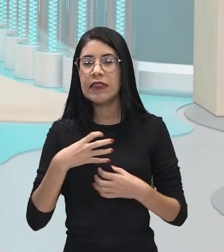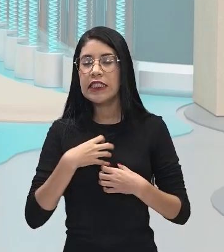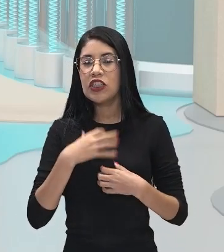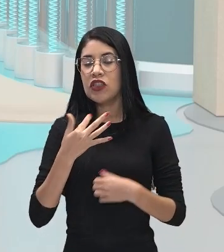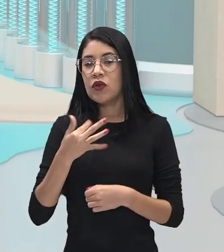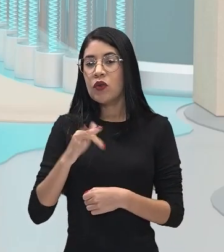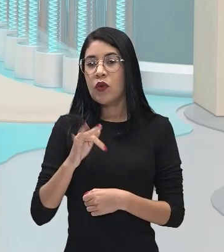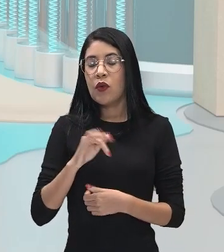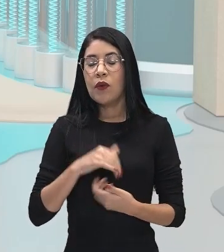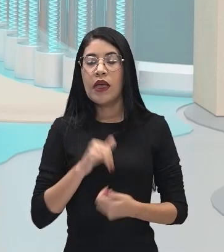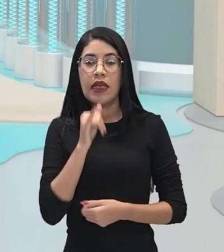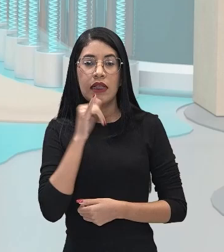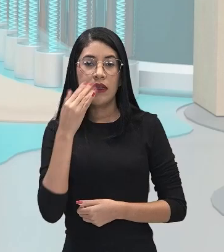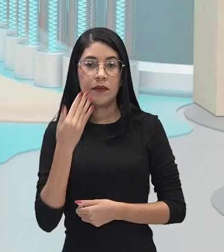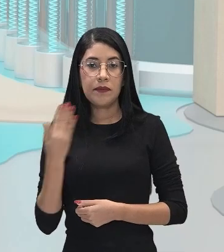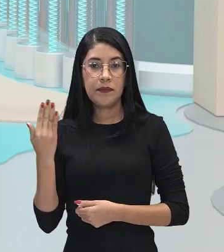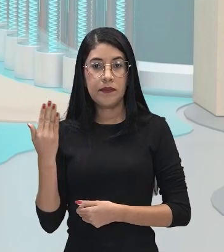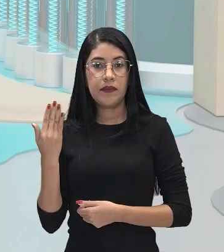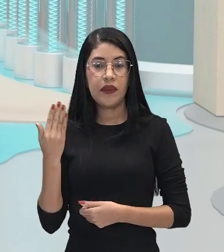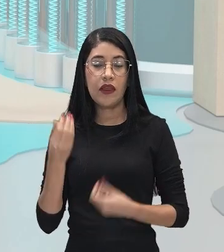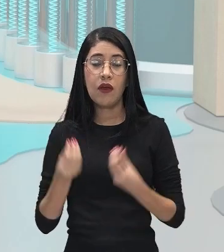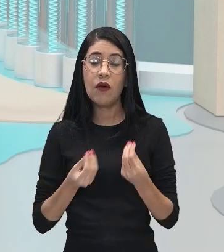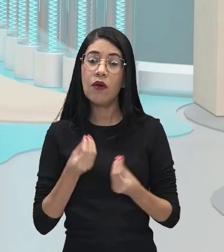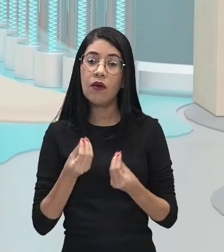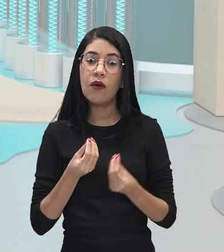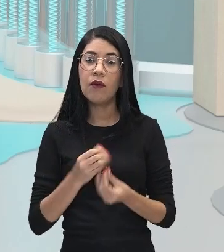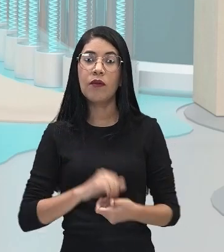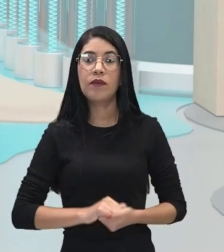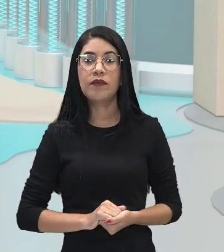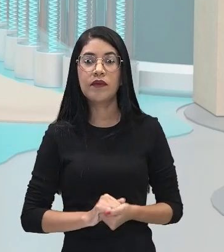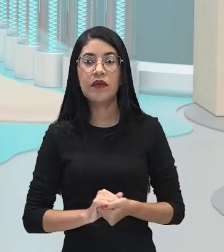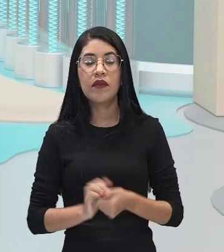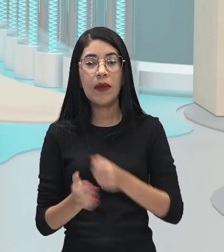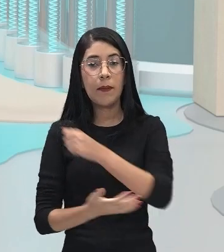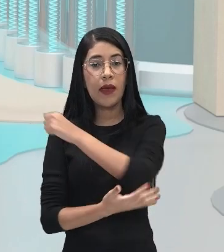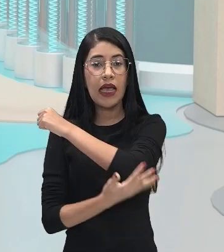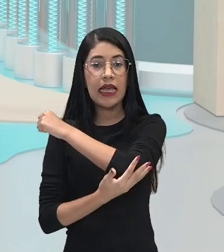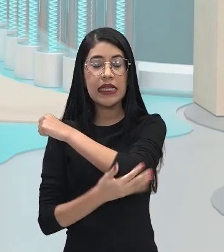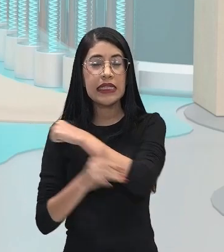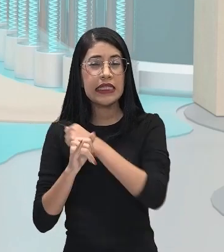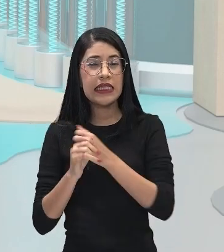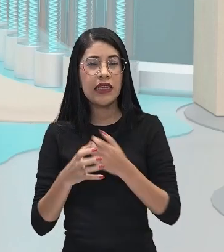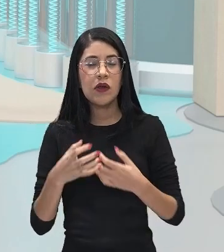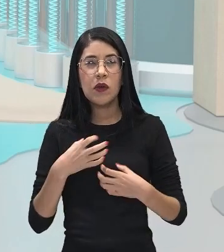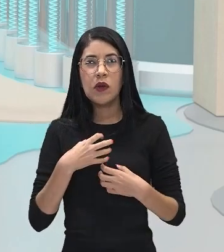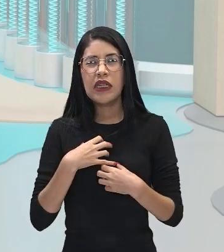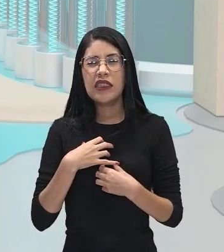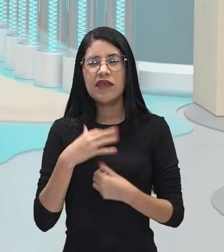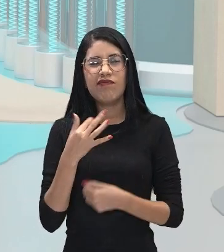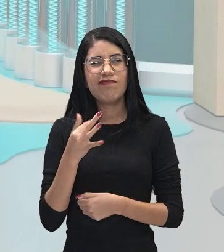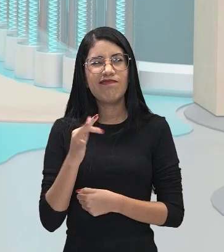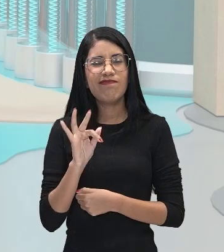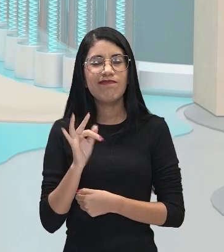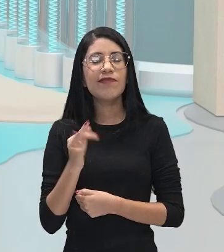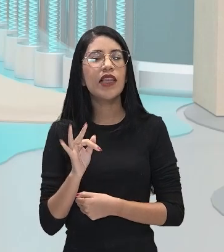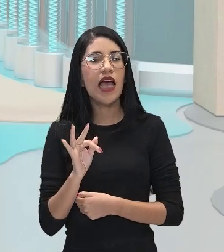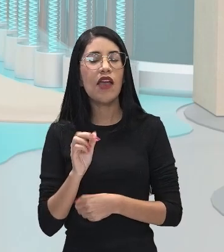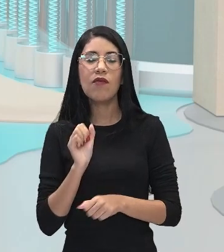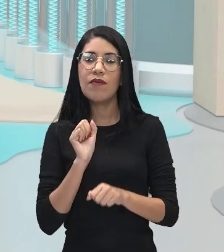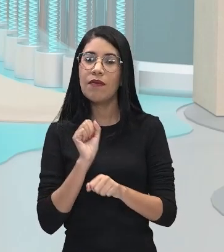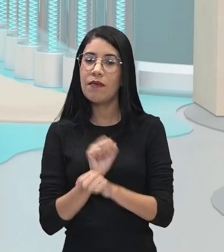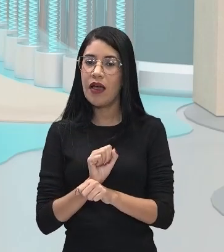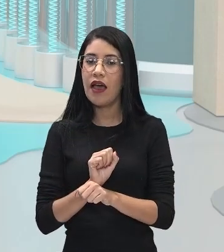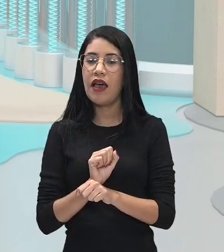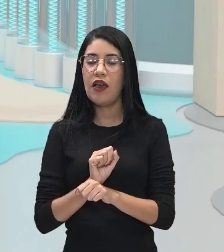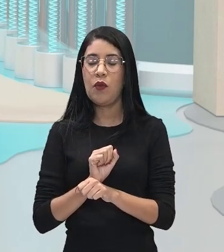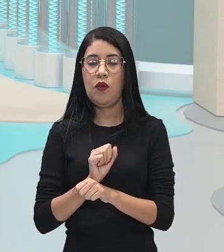vez, aqui nesse movimento, eu vou puxar aqui o meu bracinho. Quando eu começar a sentir um leve desconforto, eu vou parar e aí